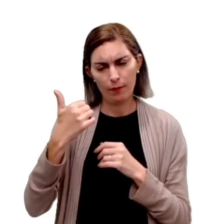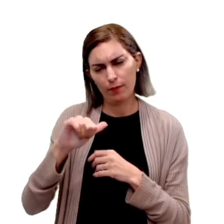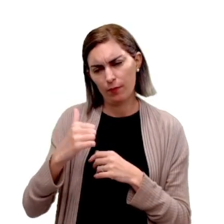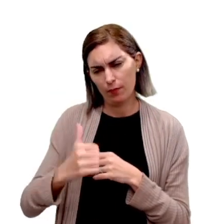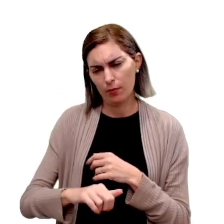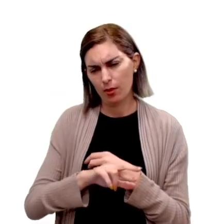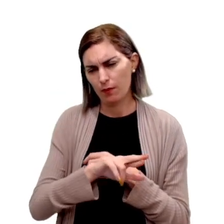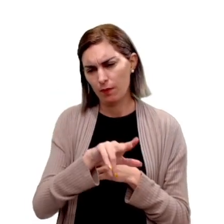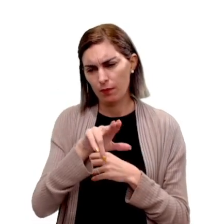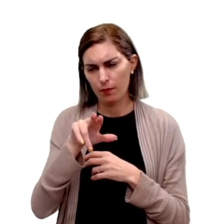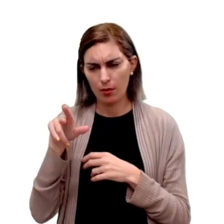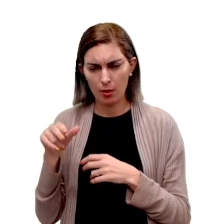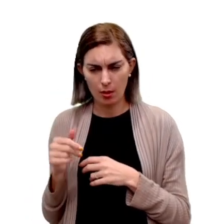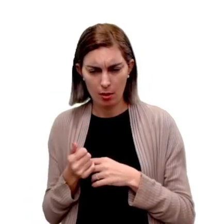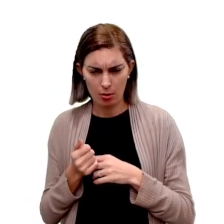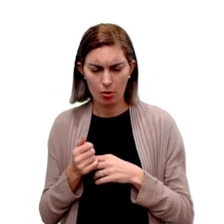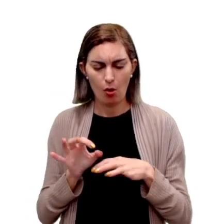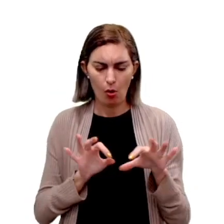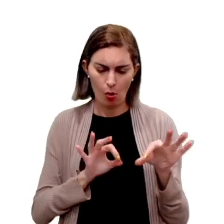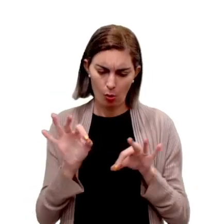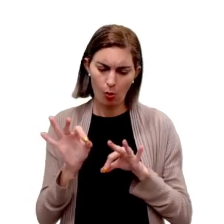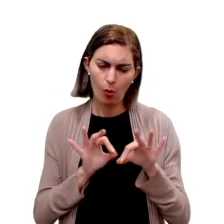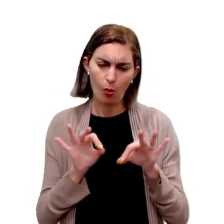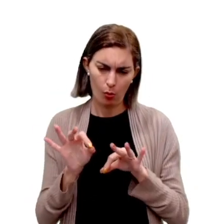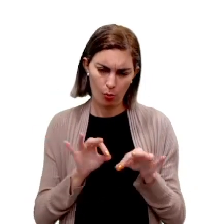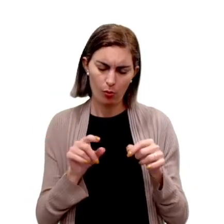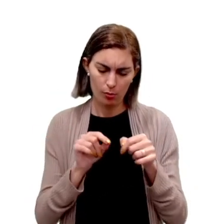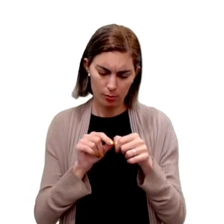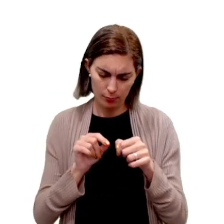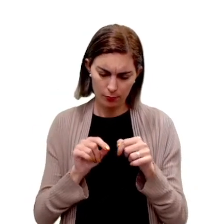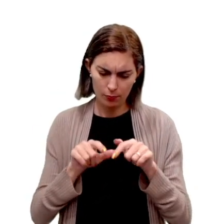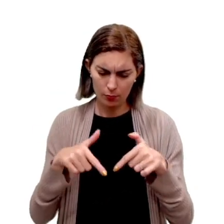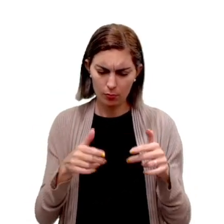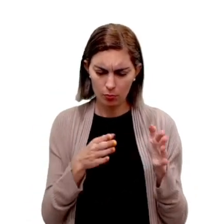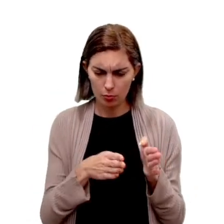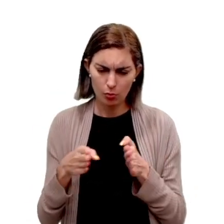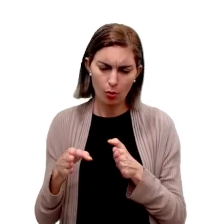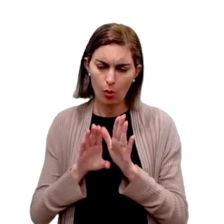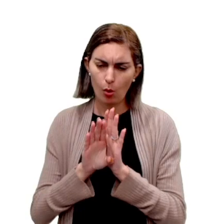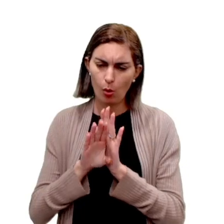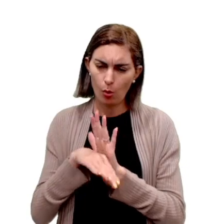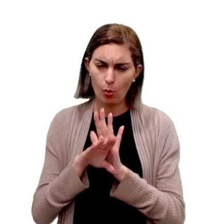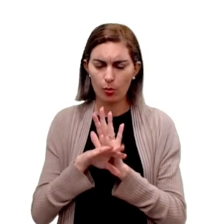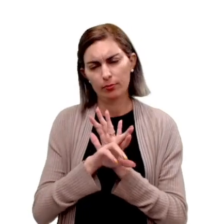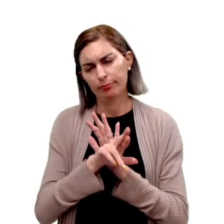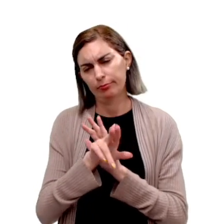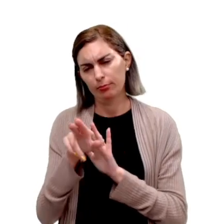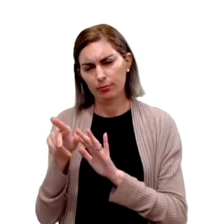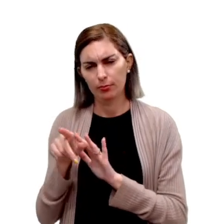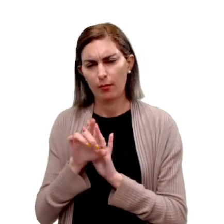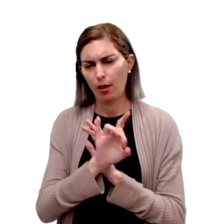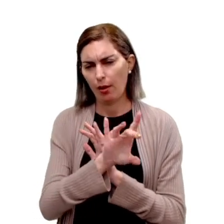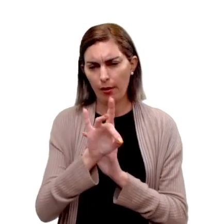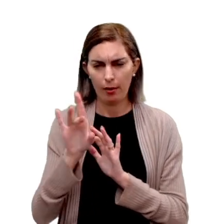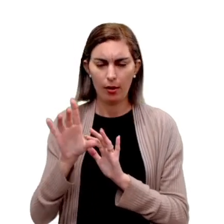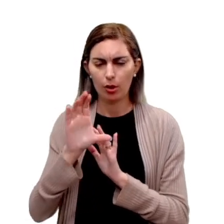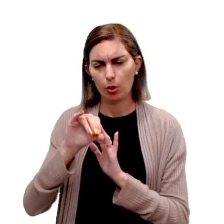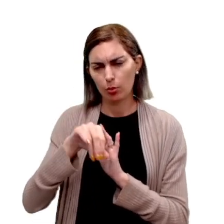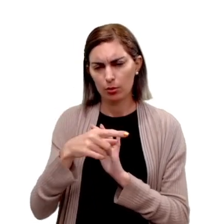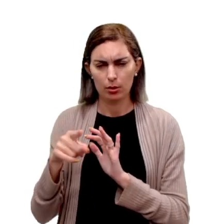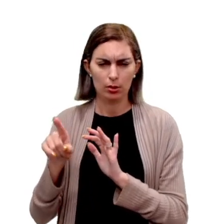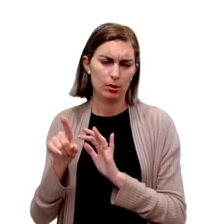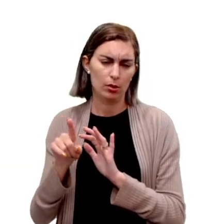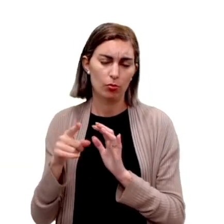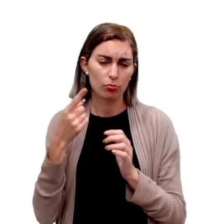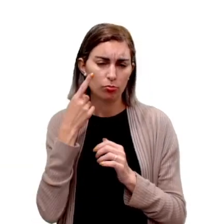várias condições em ordem e execute um bloco de código diferente para cada condição.